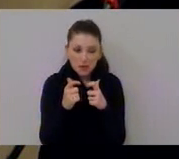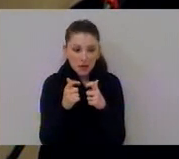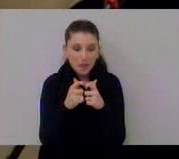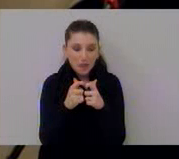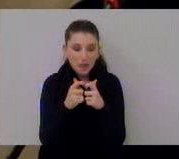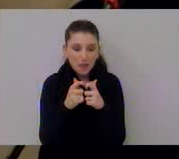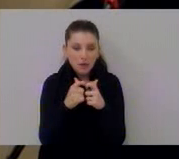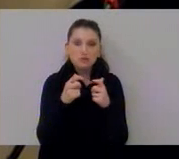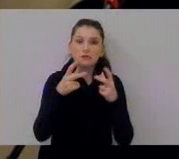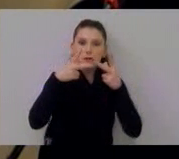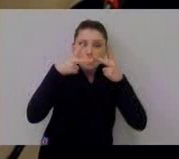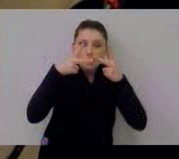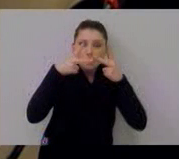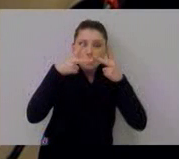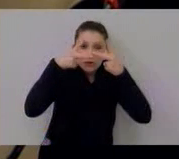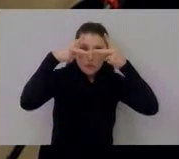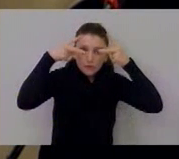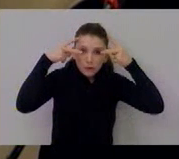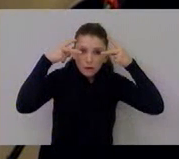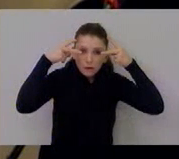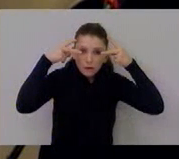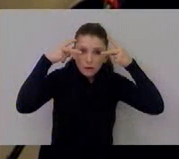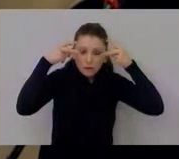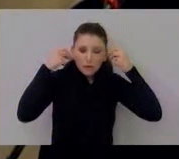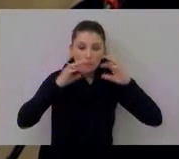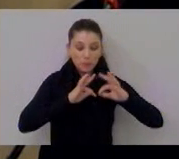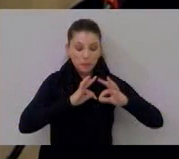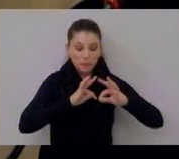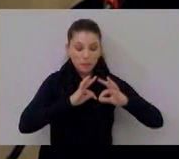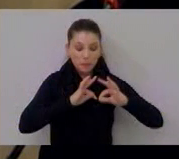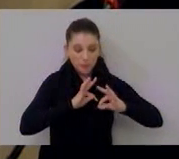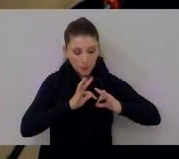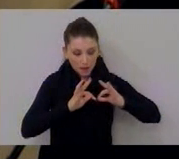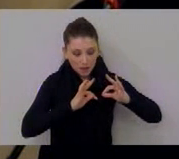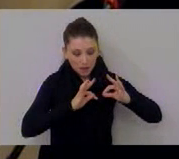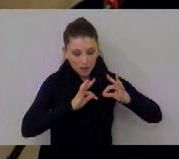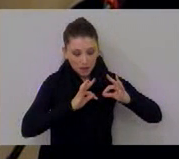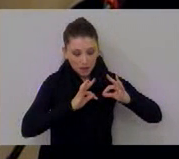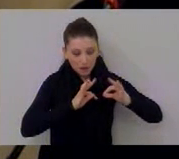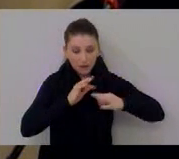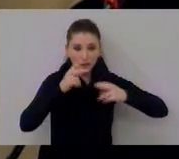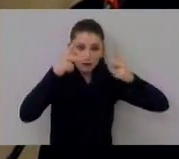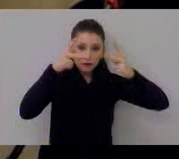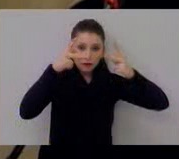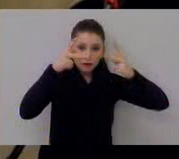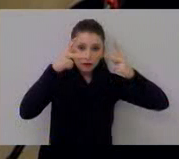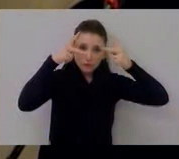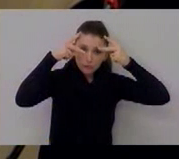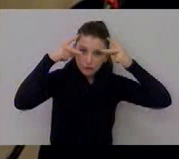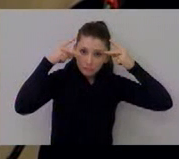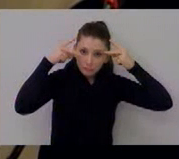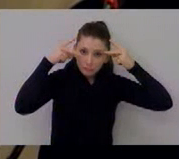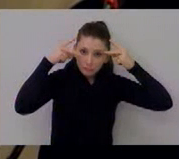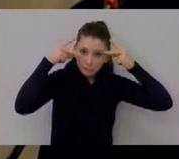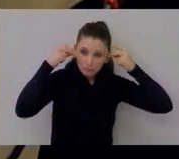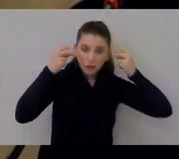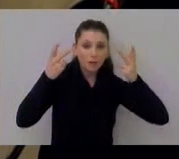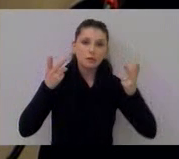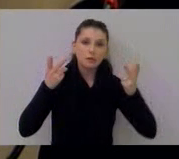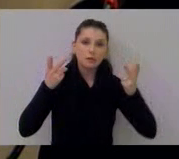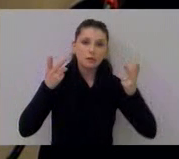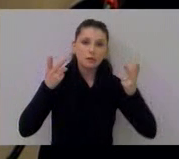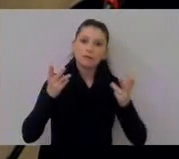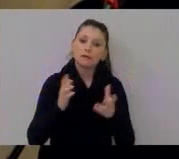as técnicas de enfermagem que estão lá trabalhando, e entra